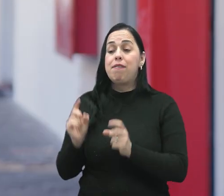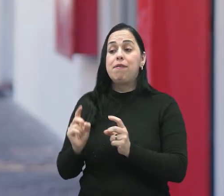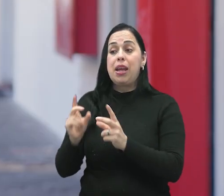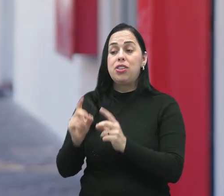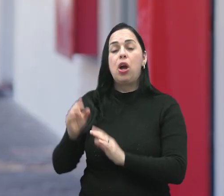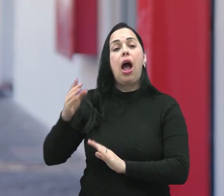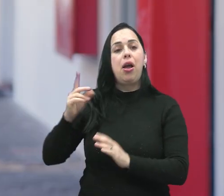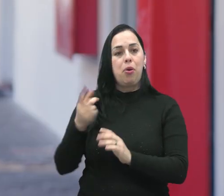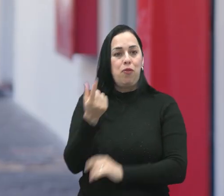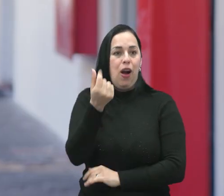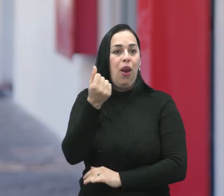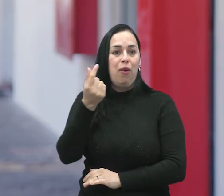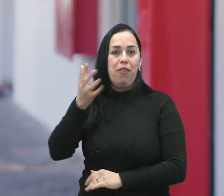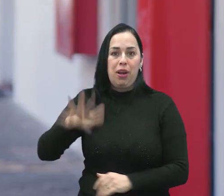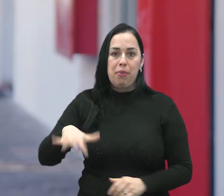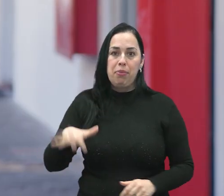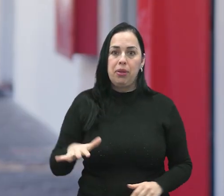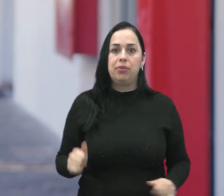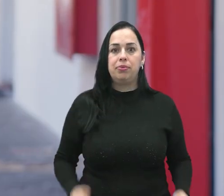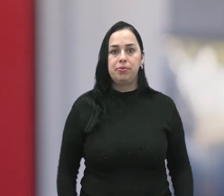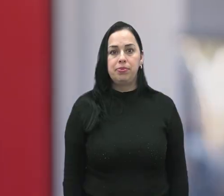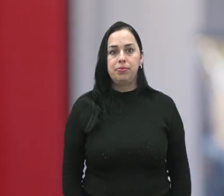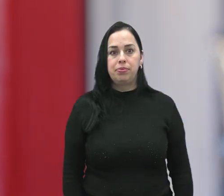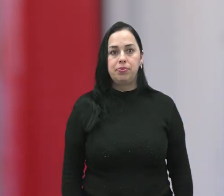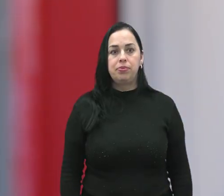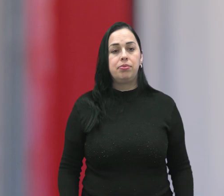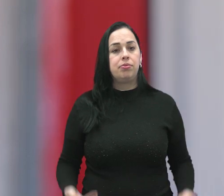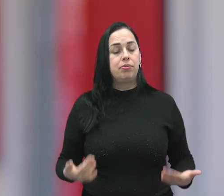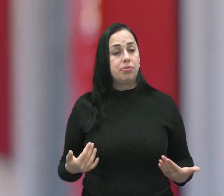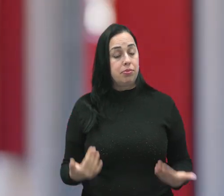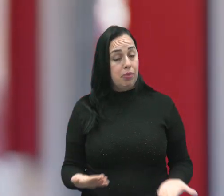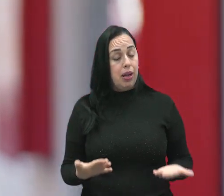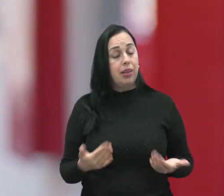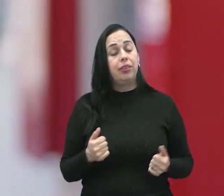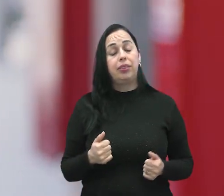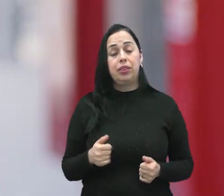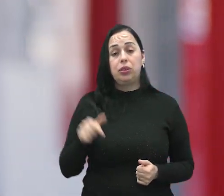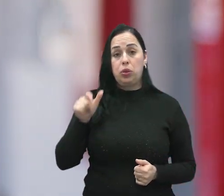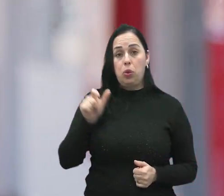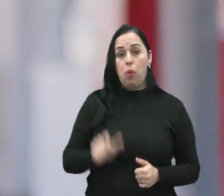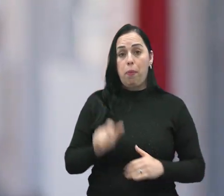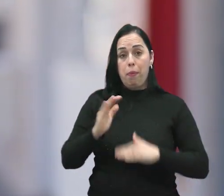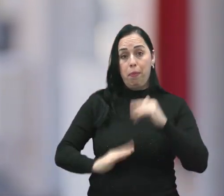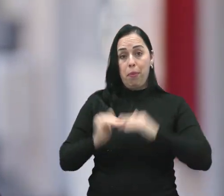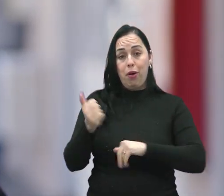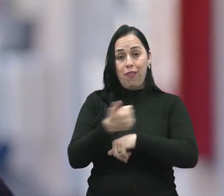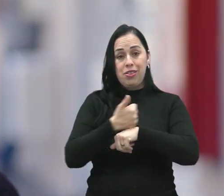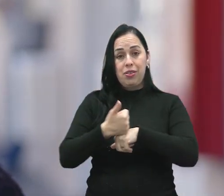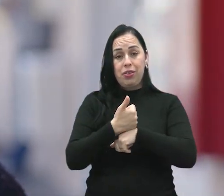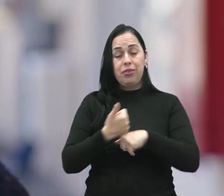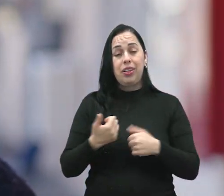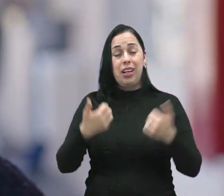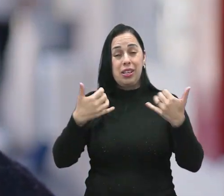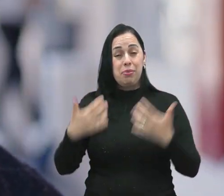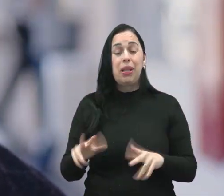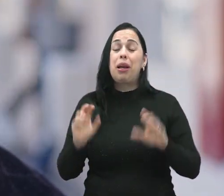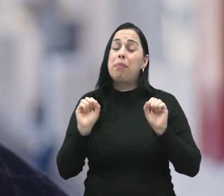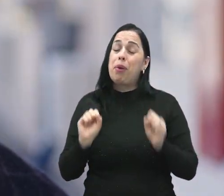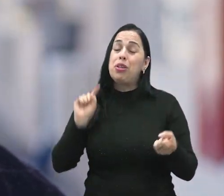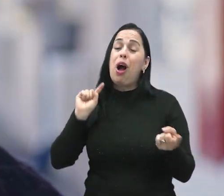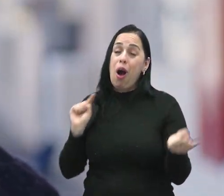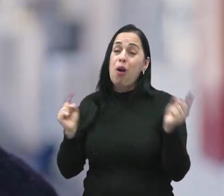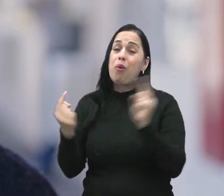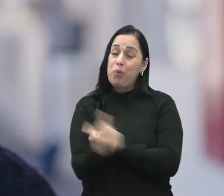o preço vai cair, teoricamente. No entanto, o economista destaca que o efeito contrário pode